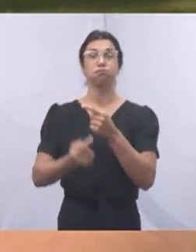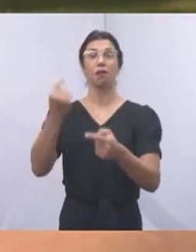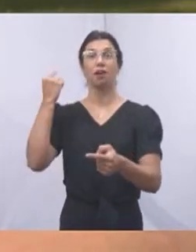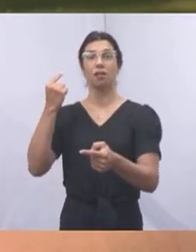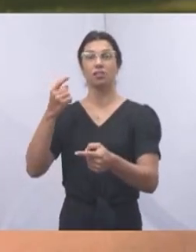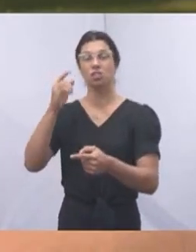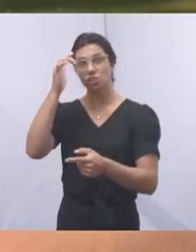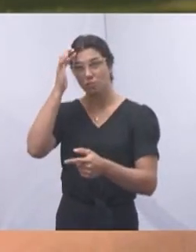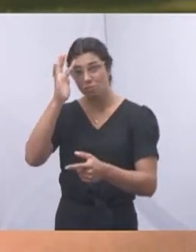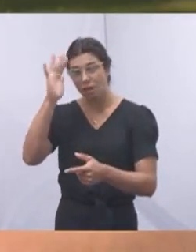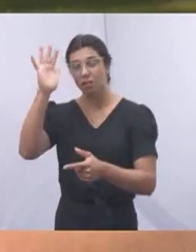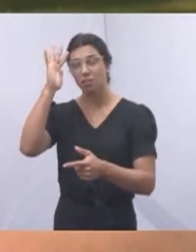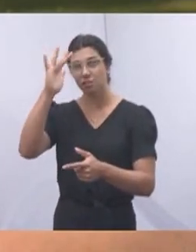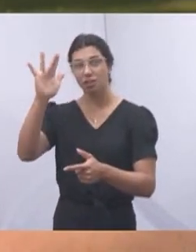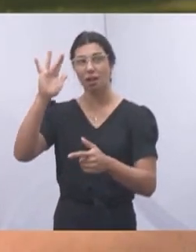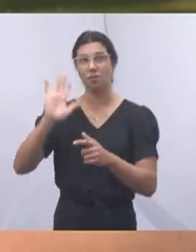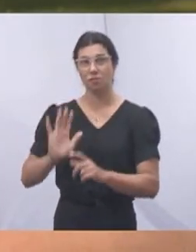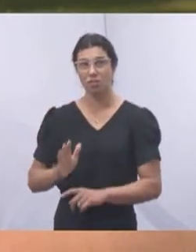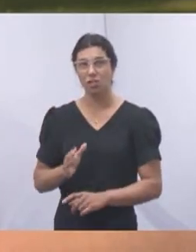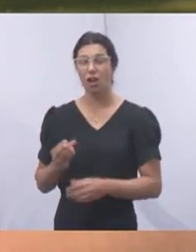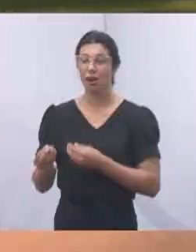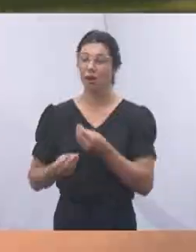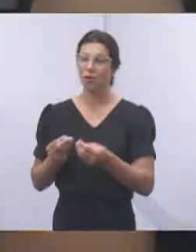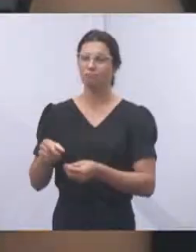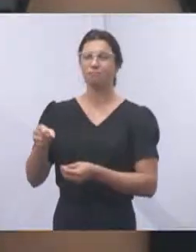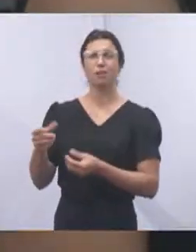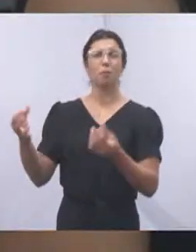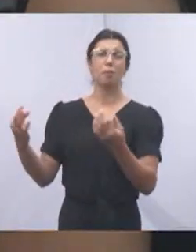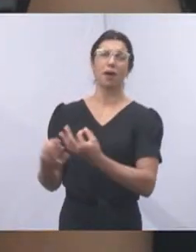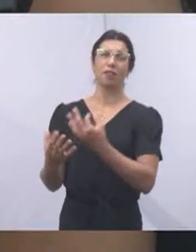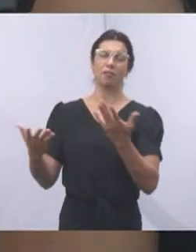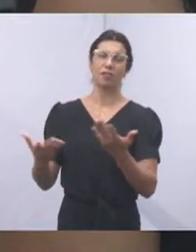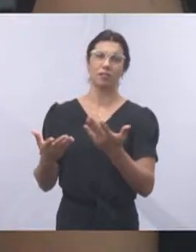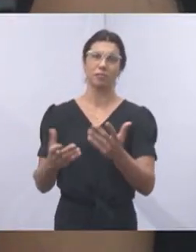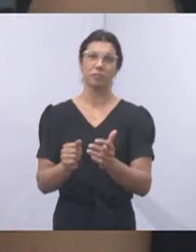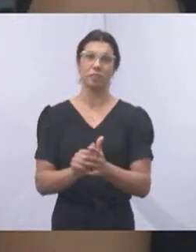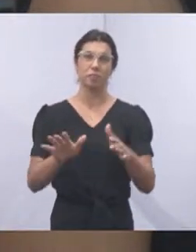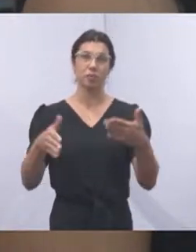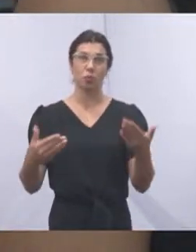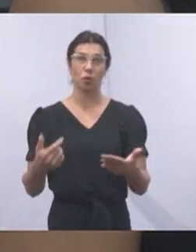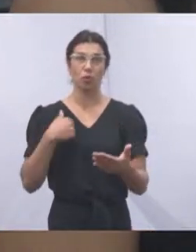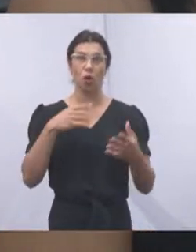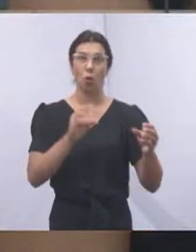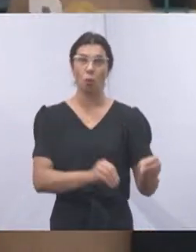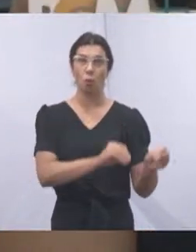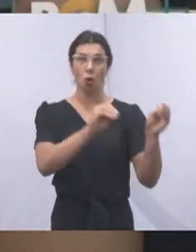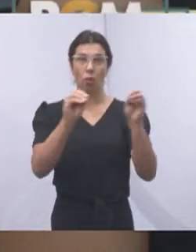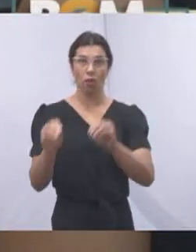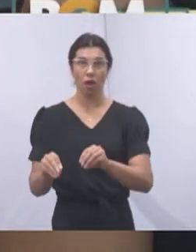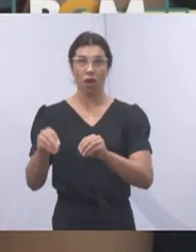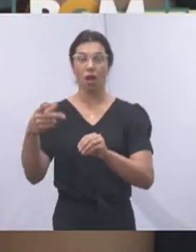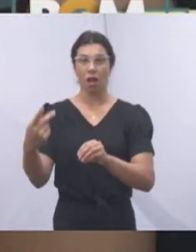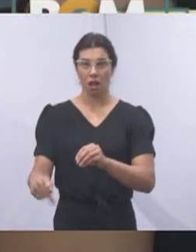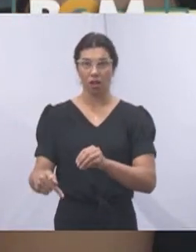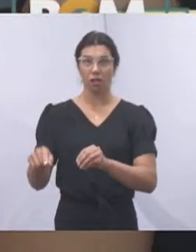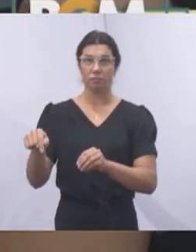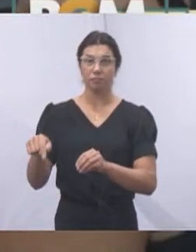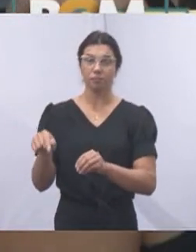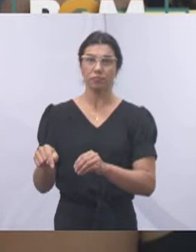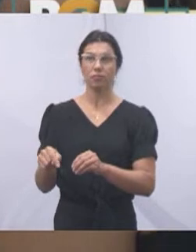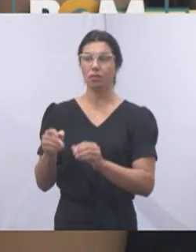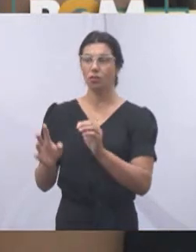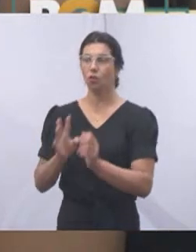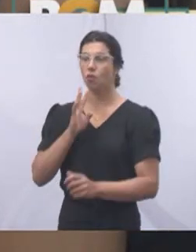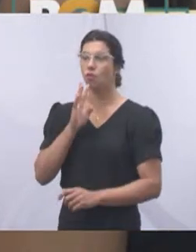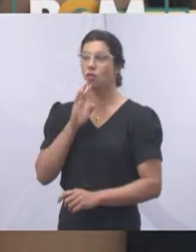como seria aqui e ficou perfeito. E quando eu mudei para cá, que ele conheceu esse lugar,